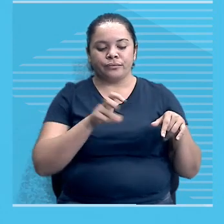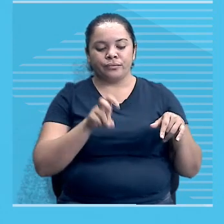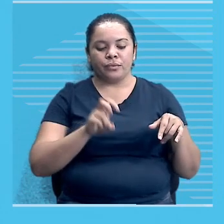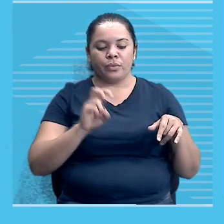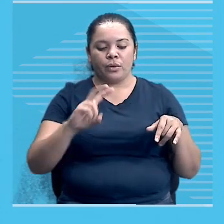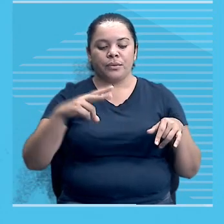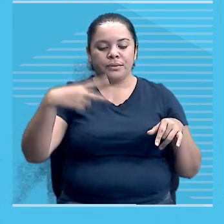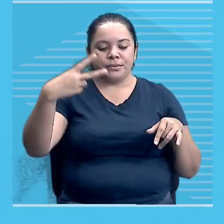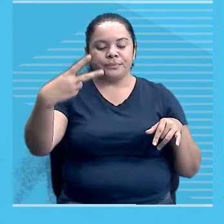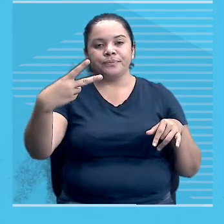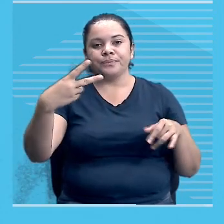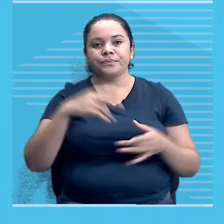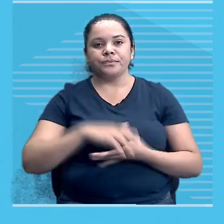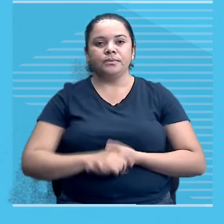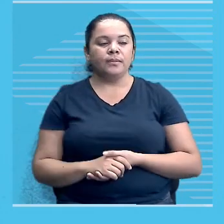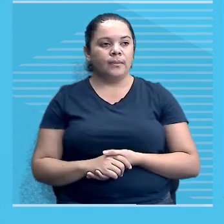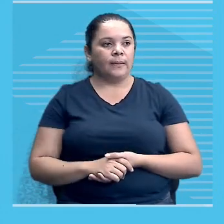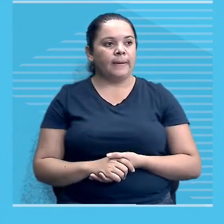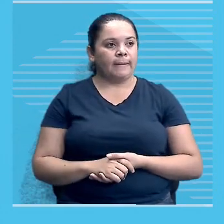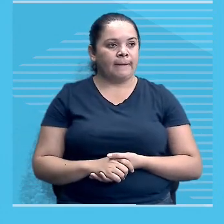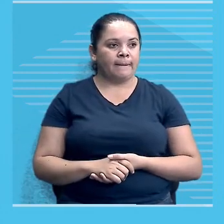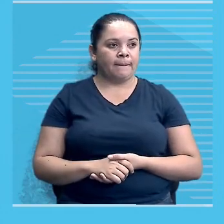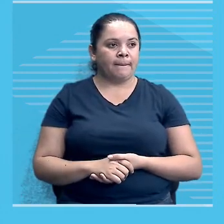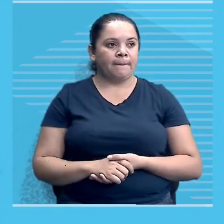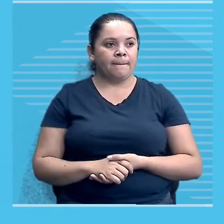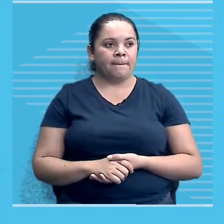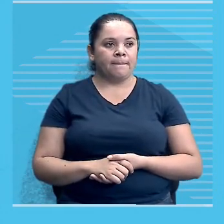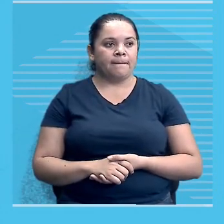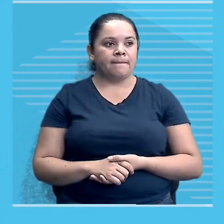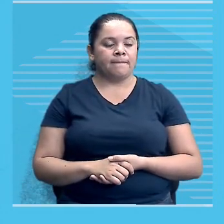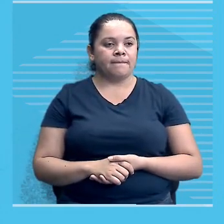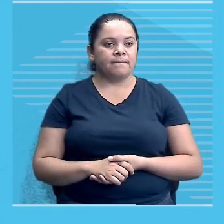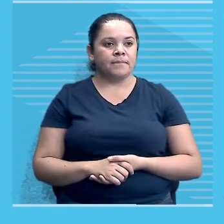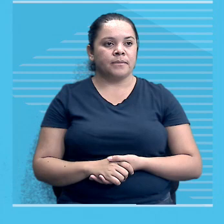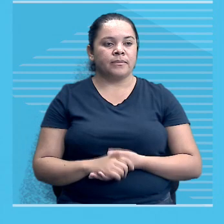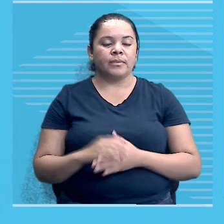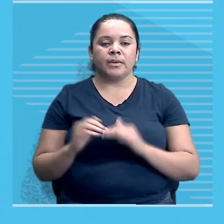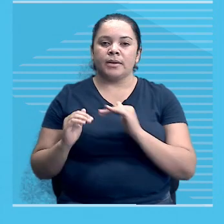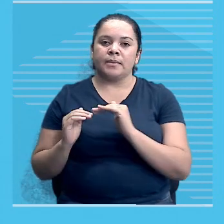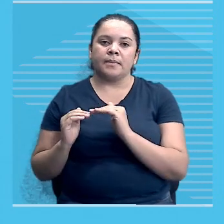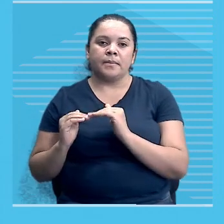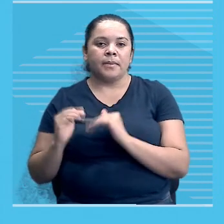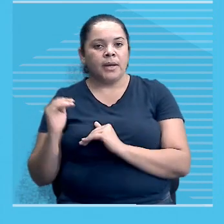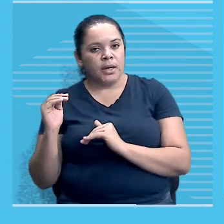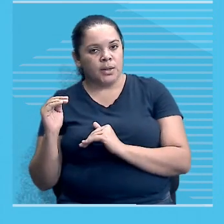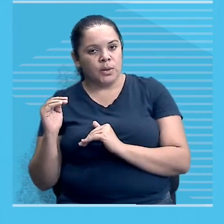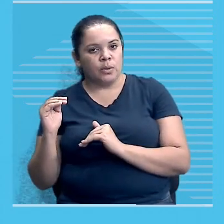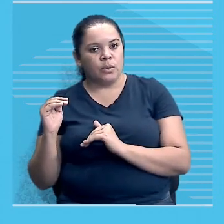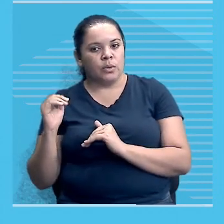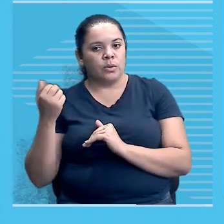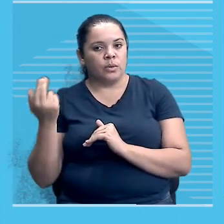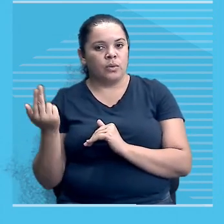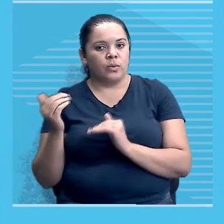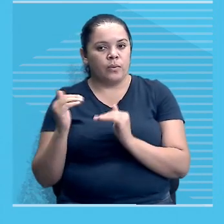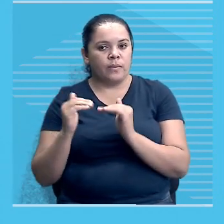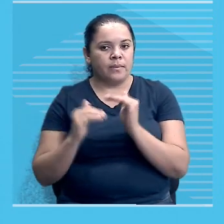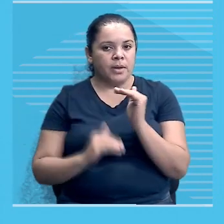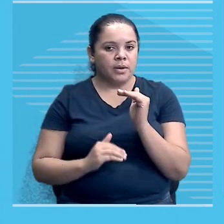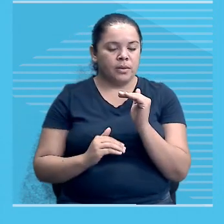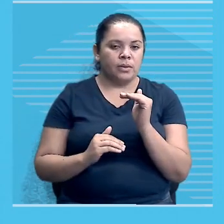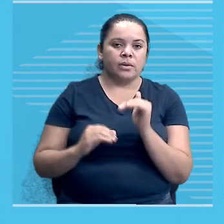O que vocês acham que isso é maior que 0,5 ou menor que 0,5